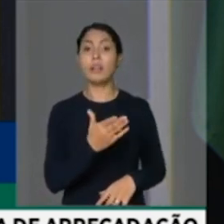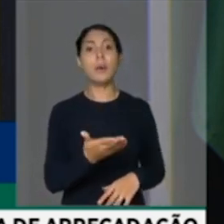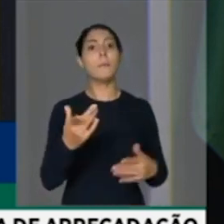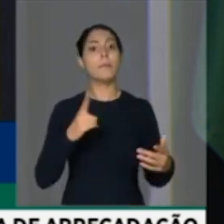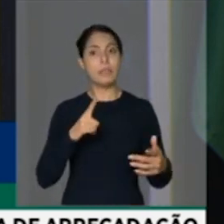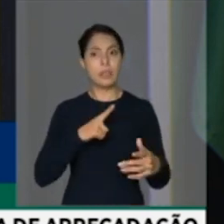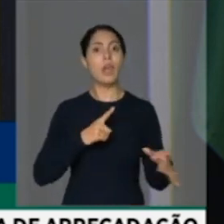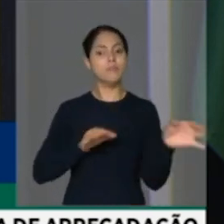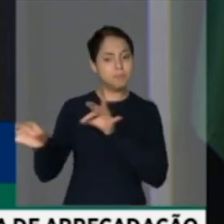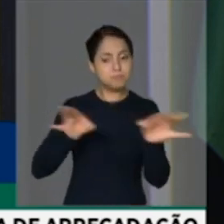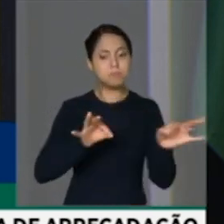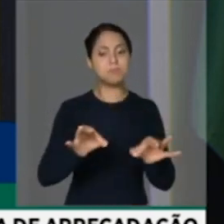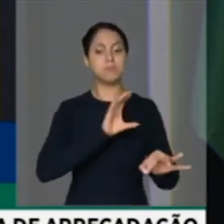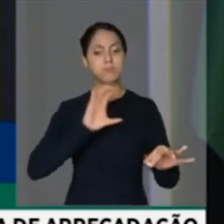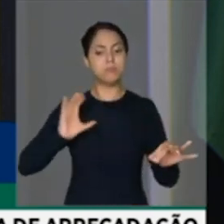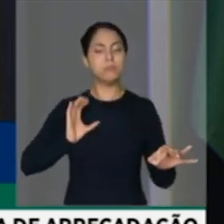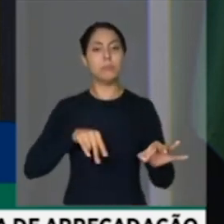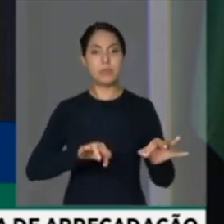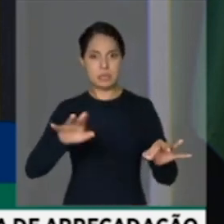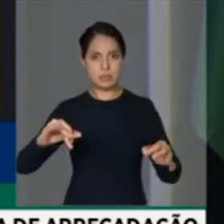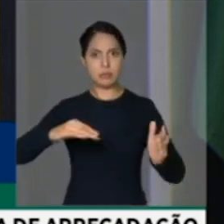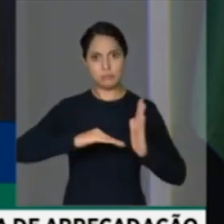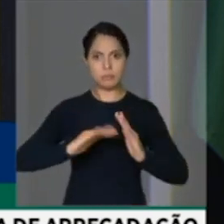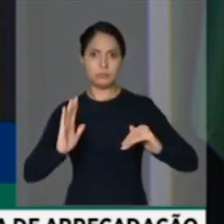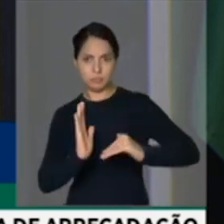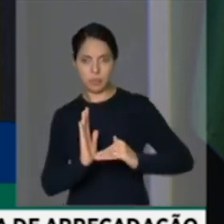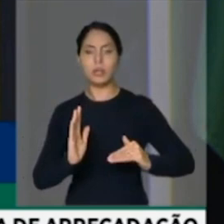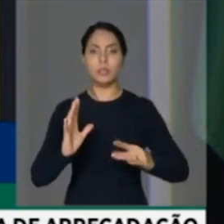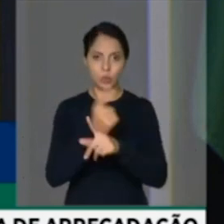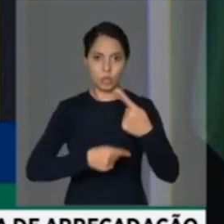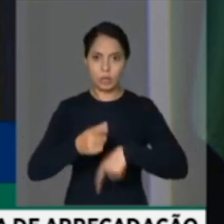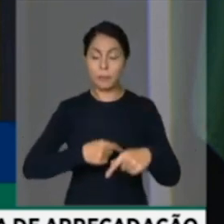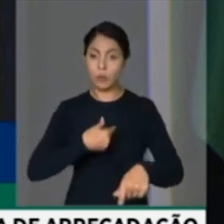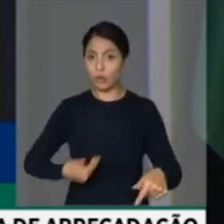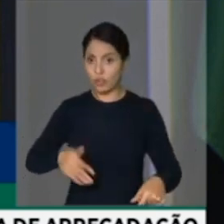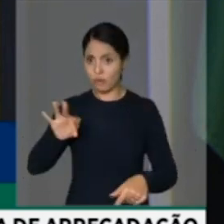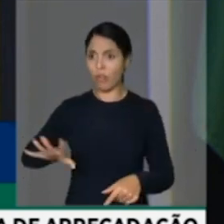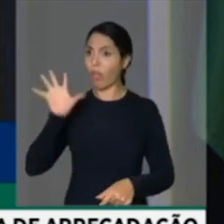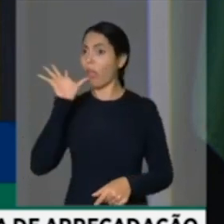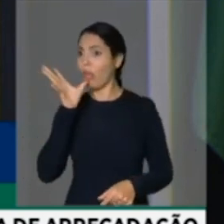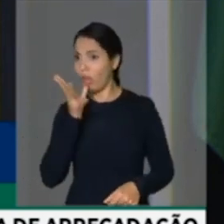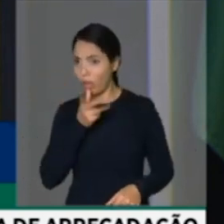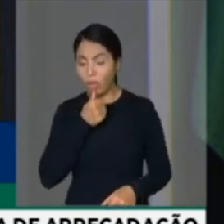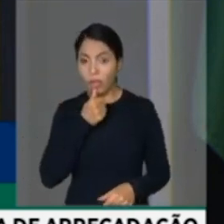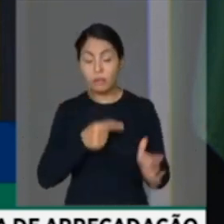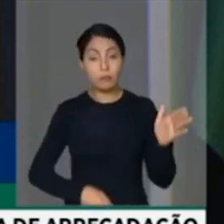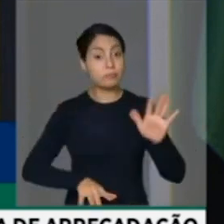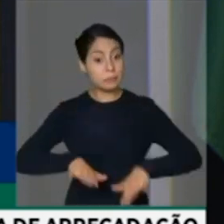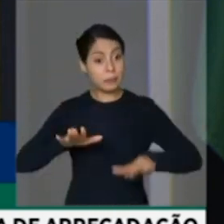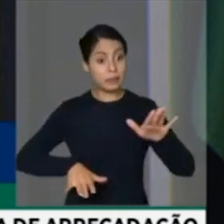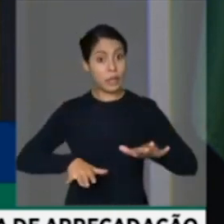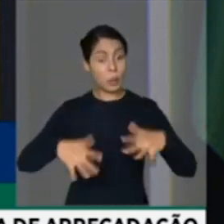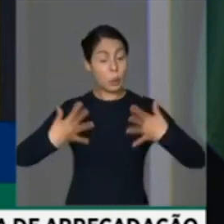de Orçamento, o governo também atrasou a análise da peça orçamentária. E a gente corre o risco de, pela primeira